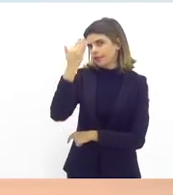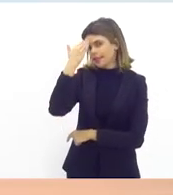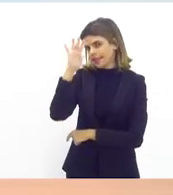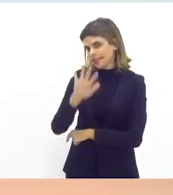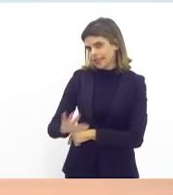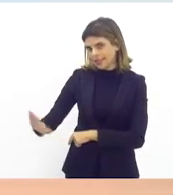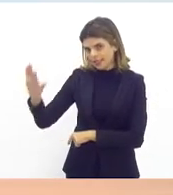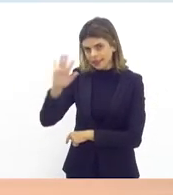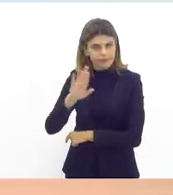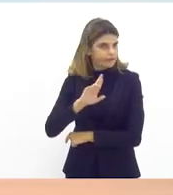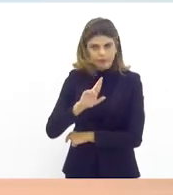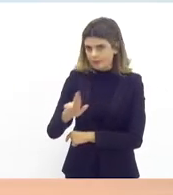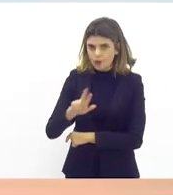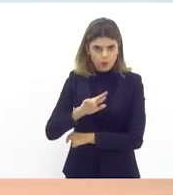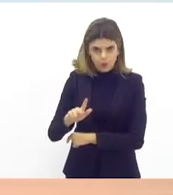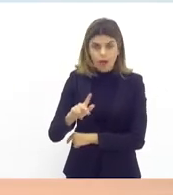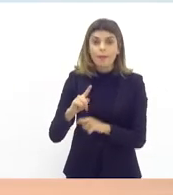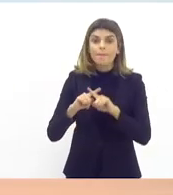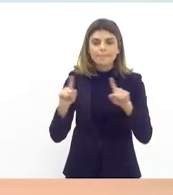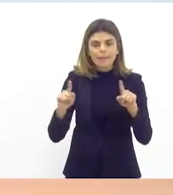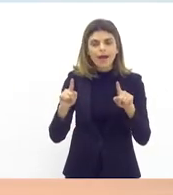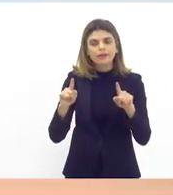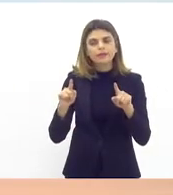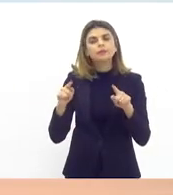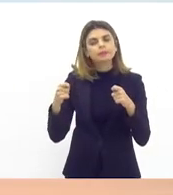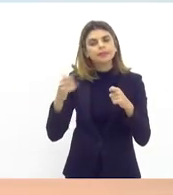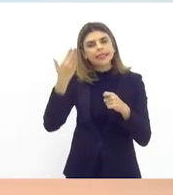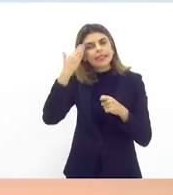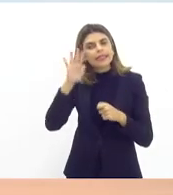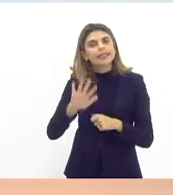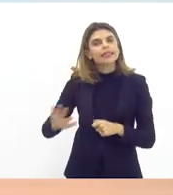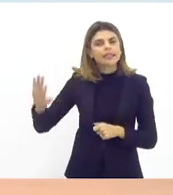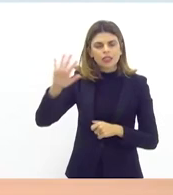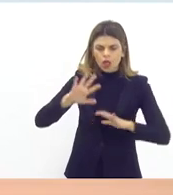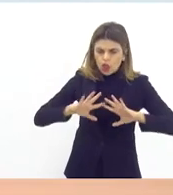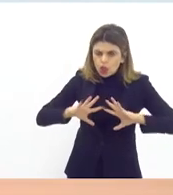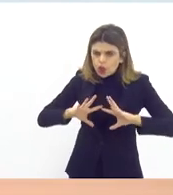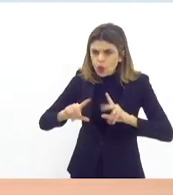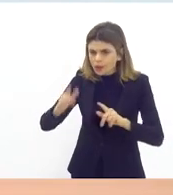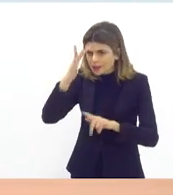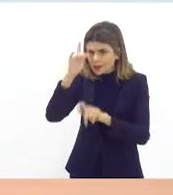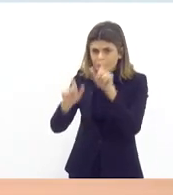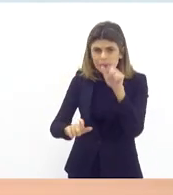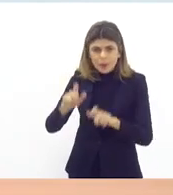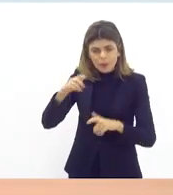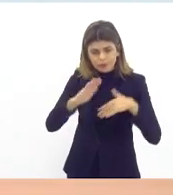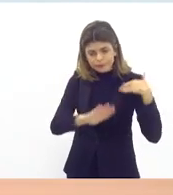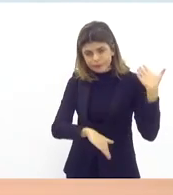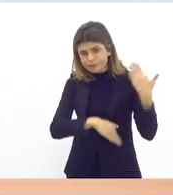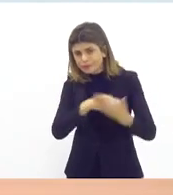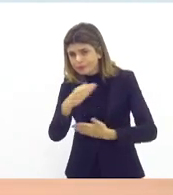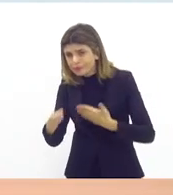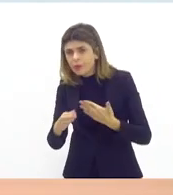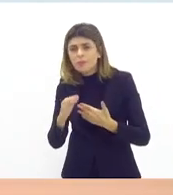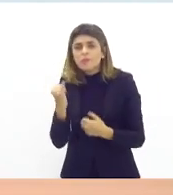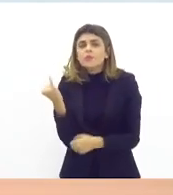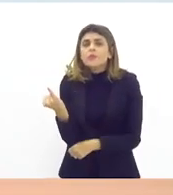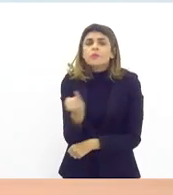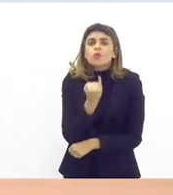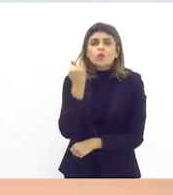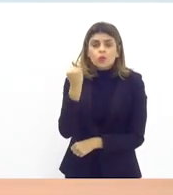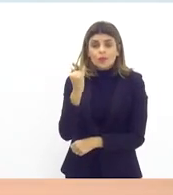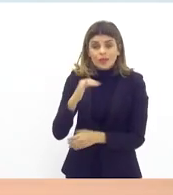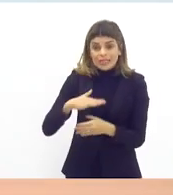todo, mas não é. Esse é um ponto extremamente importante a gente entender. Todos os prestadores de serviços do meio da cadeia, que é uma parcela importantíssima do